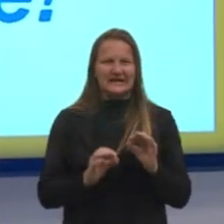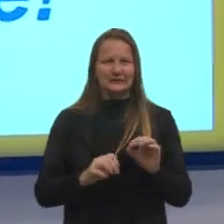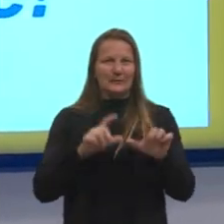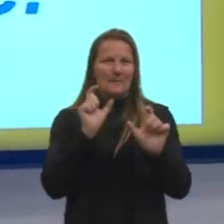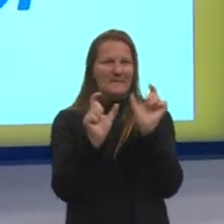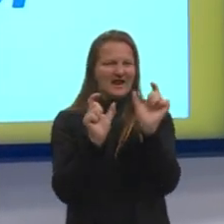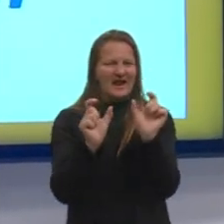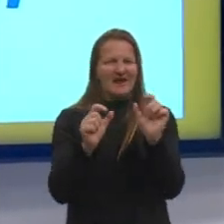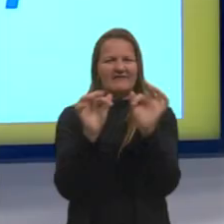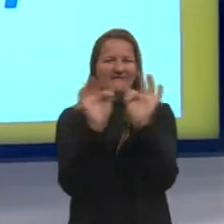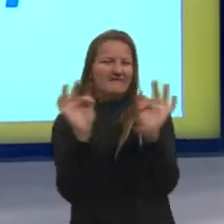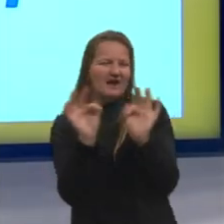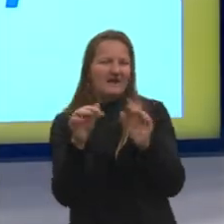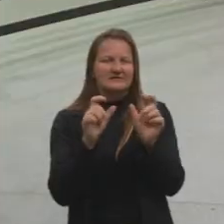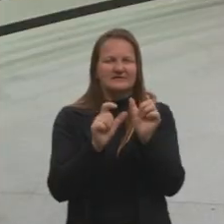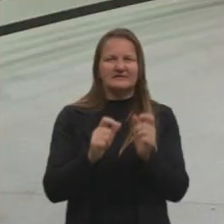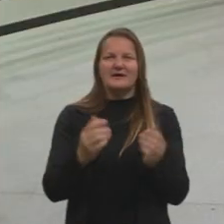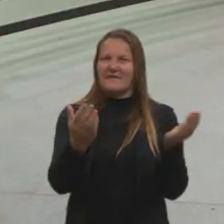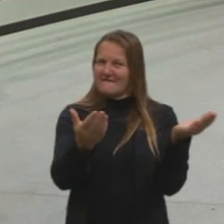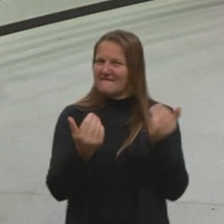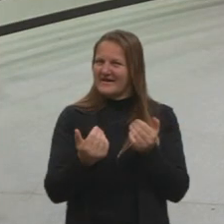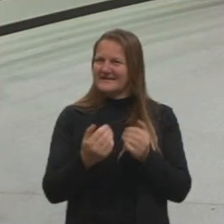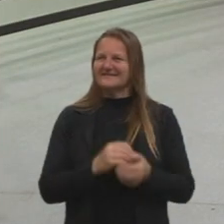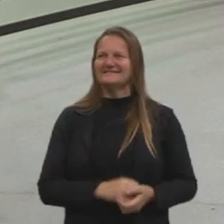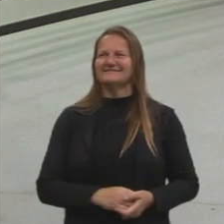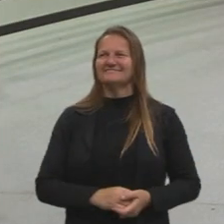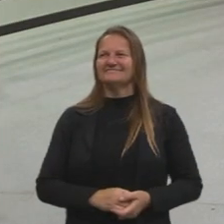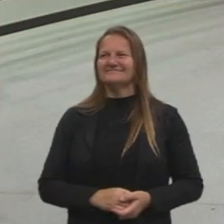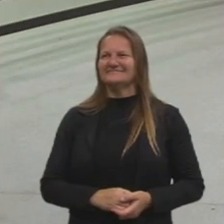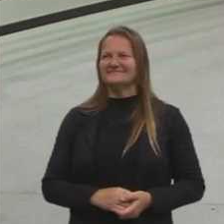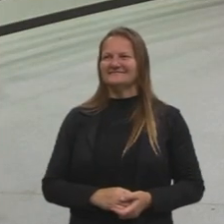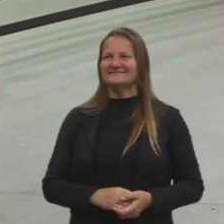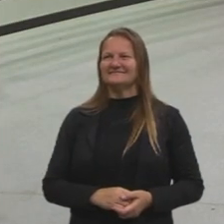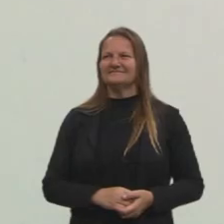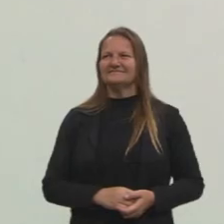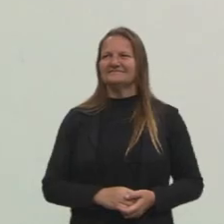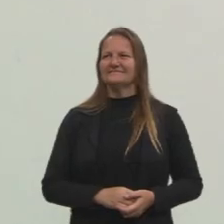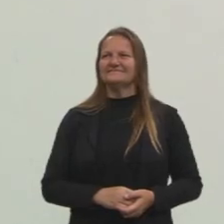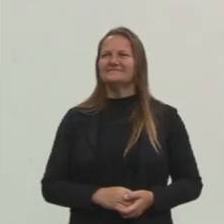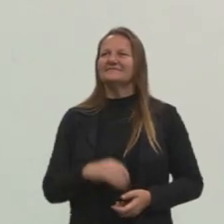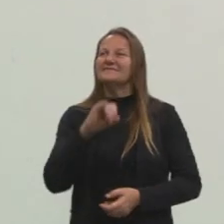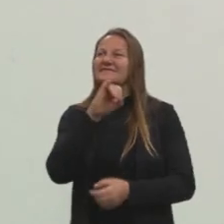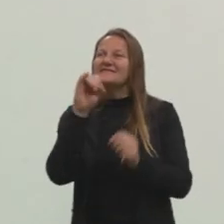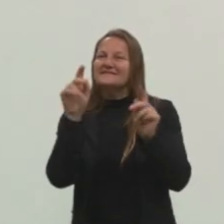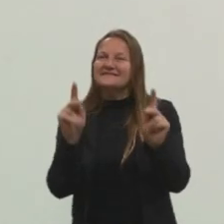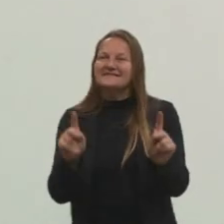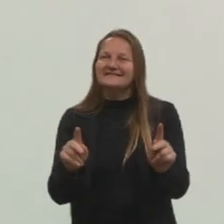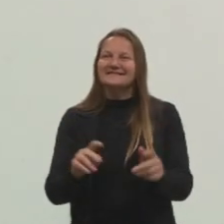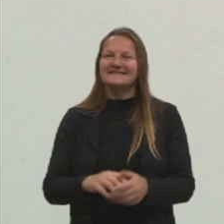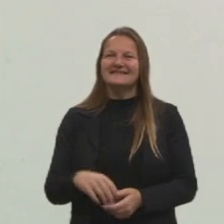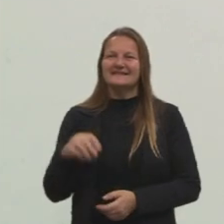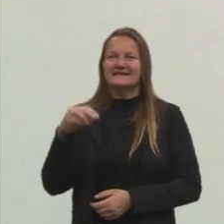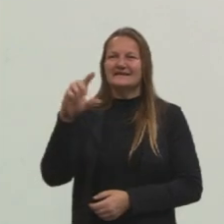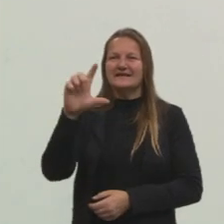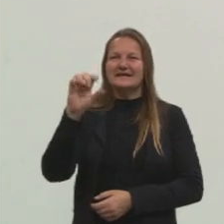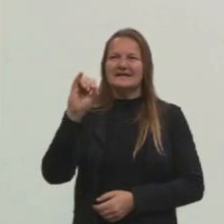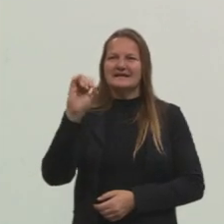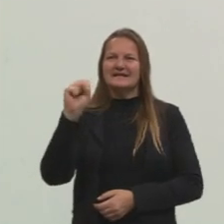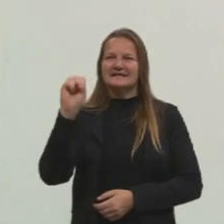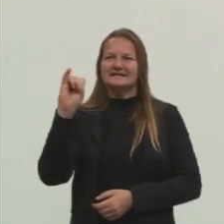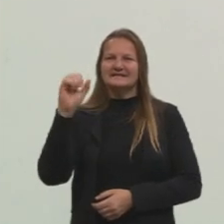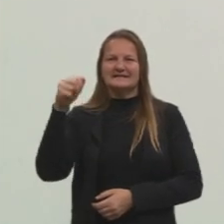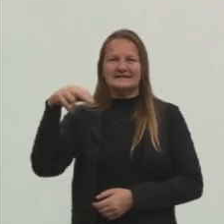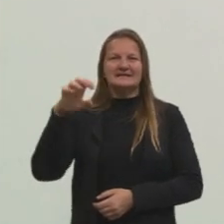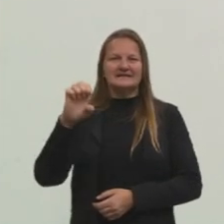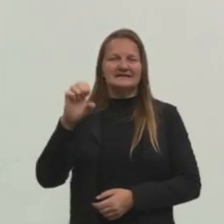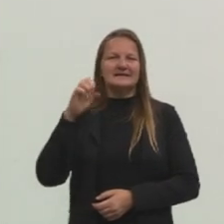componentes do Pré Enem Então quero que ela se apresente aí para vocês também Olá pessoal meu nome é Lisiane Eu